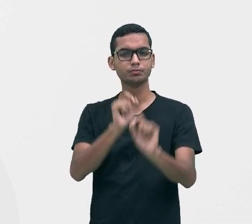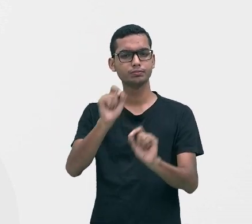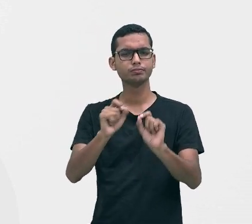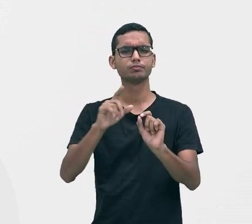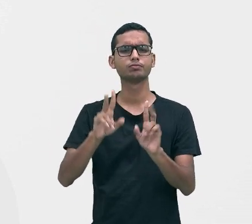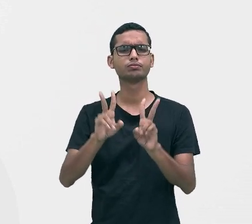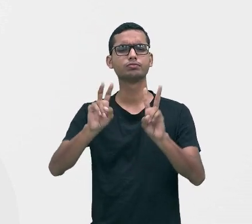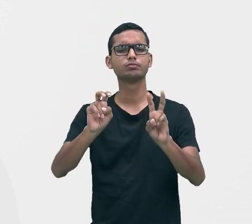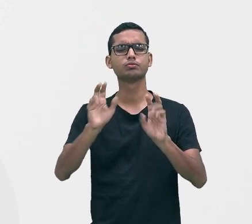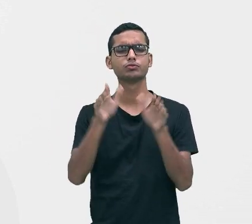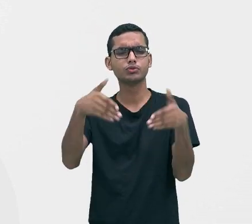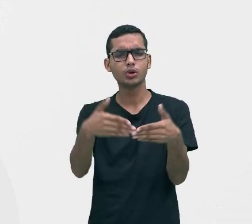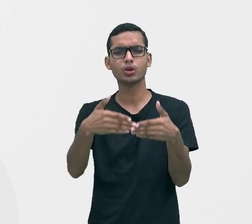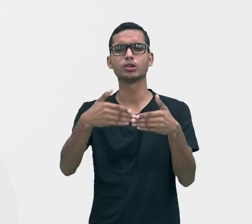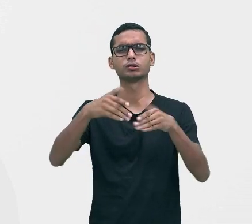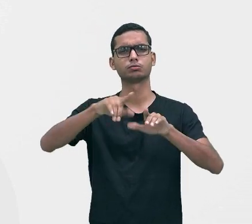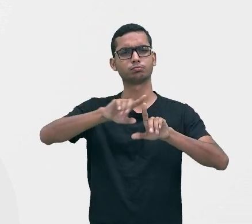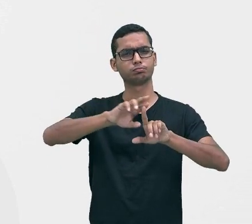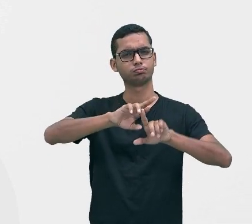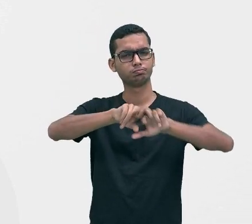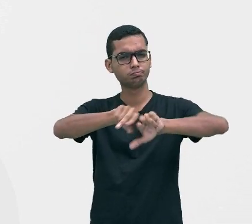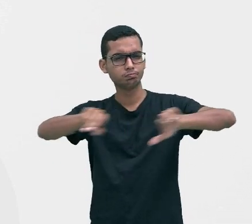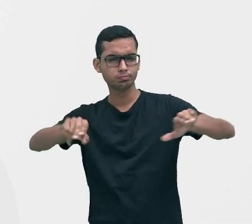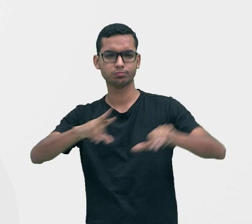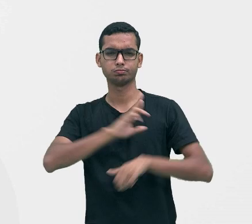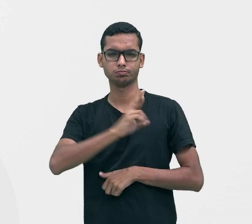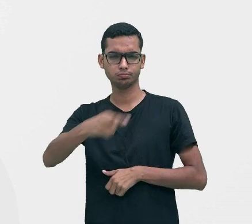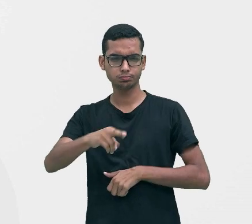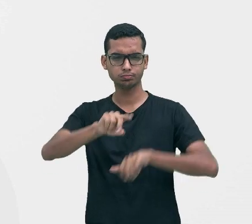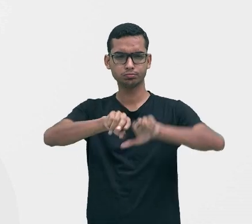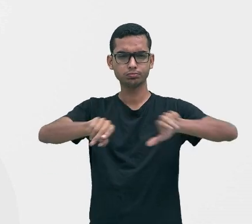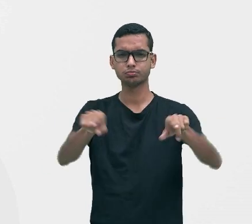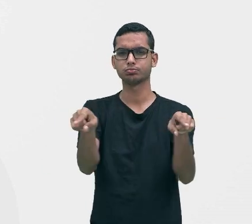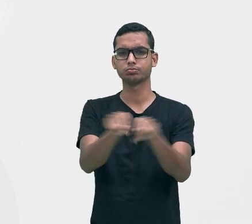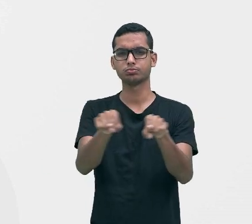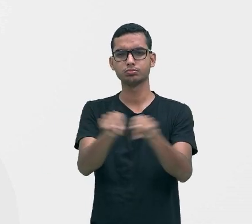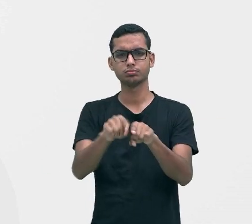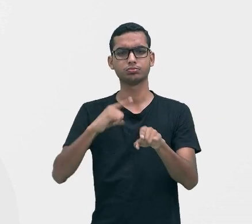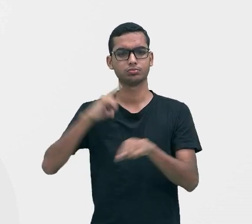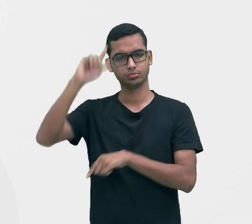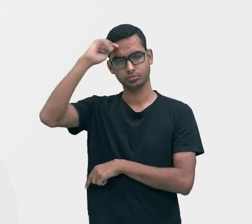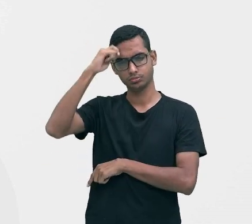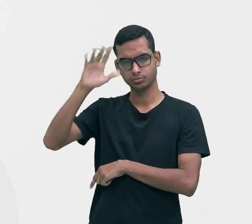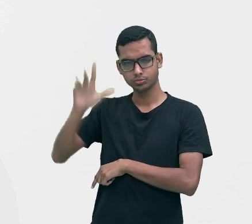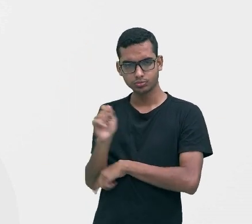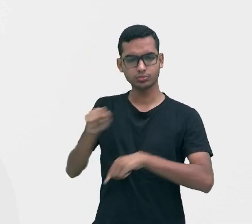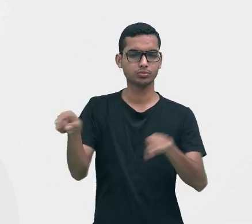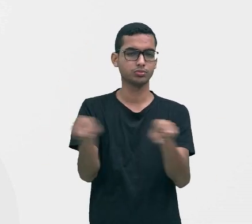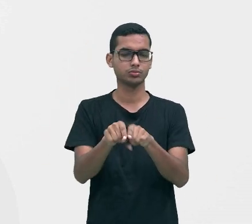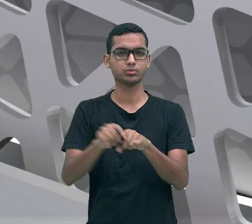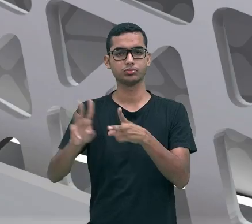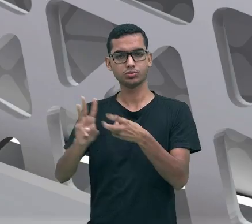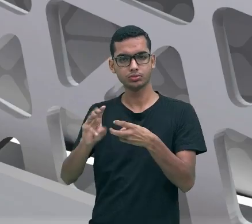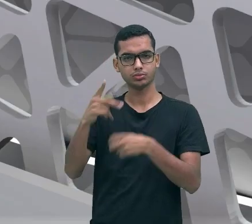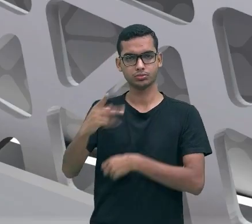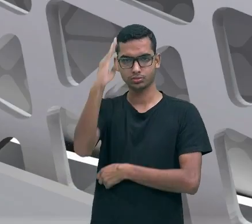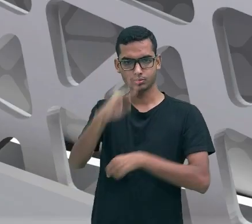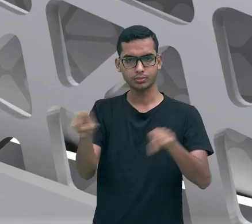espiritualidade nas diferentes matrizes religiosas, como as africanas, as indígenas, brasileiras e